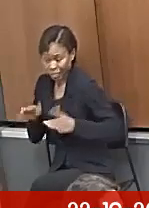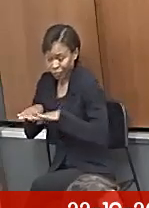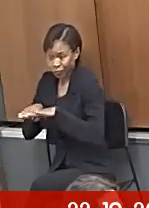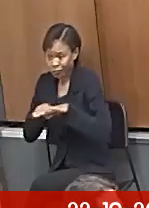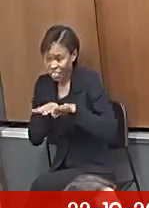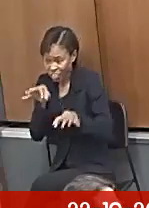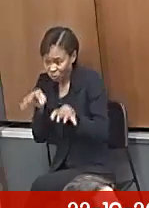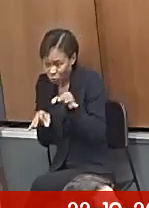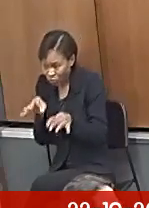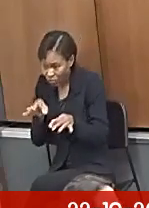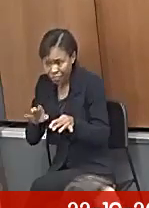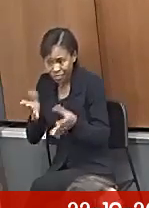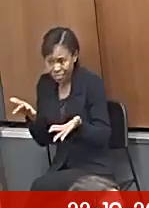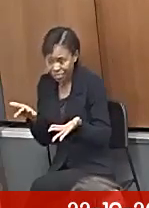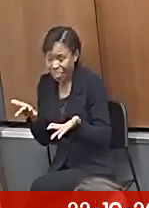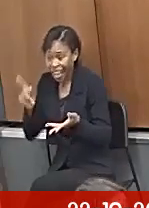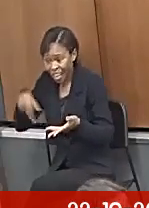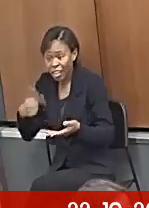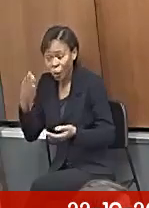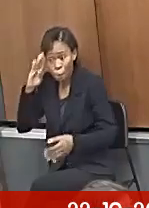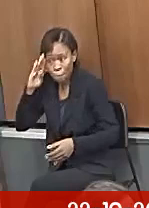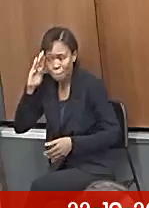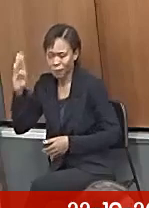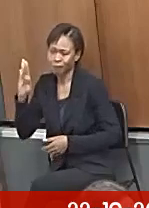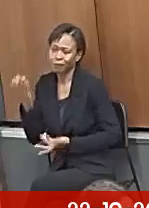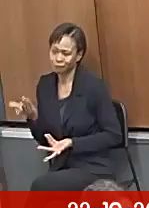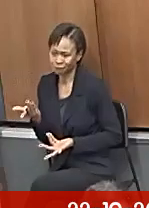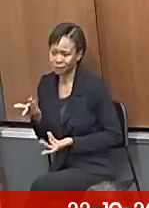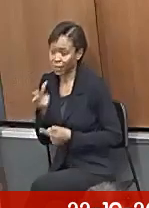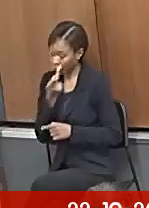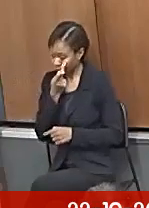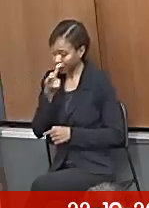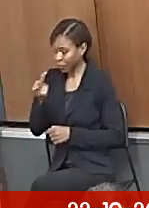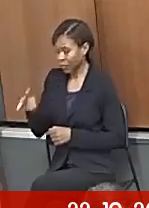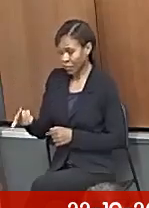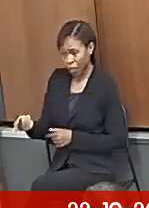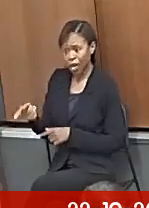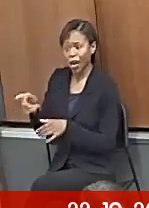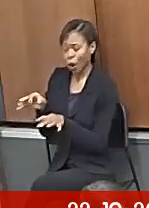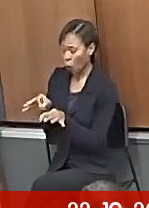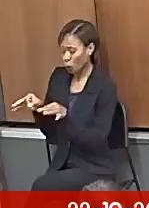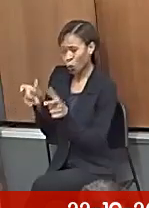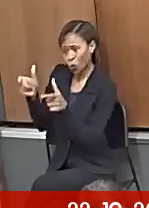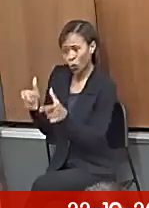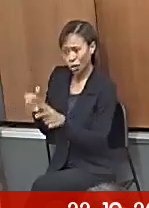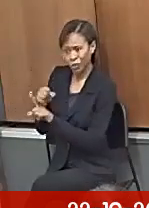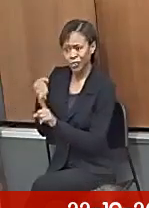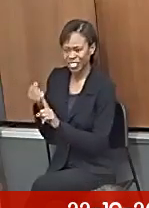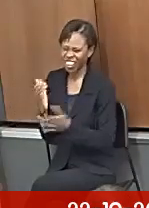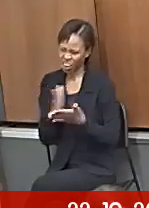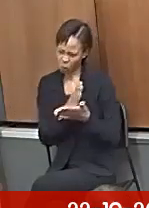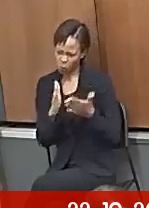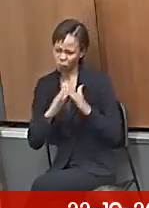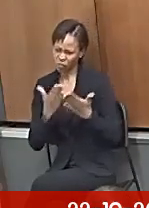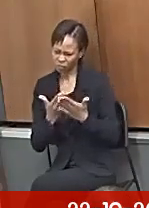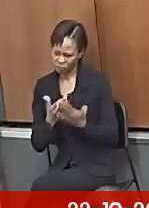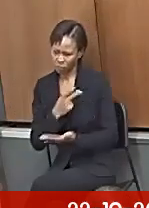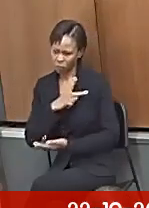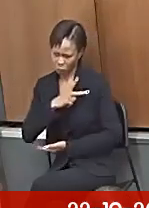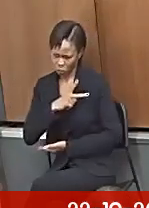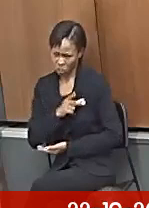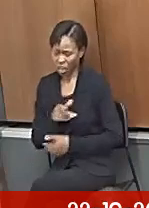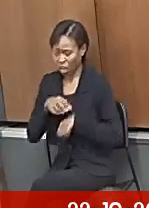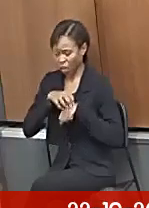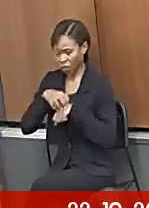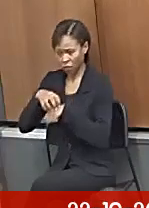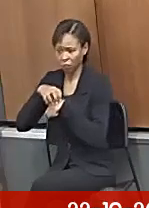são premissas. Não é visitar um projeto social no final de semana, como algumas escolas particulares fazem. Fazem uma